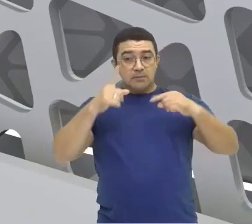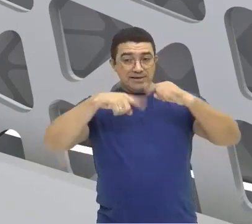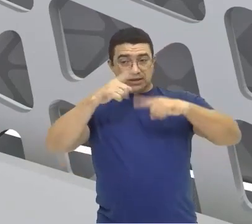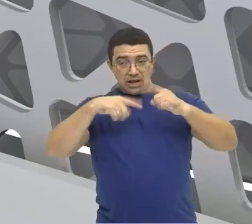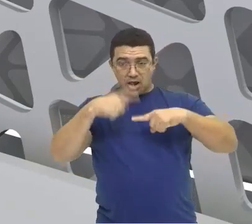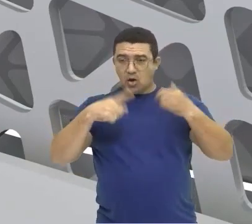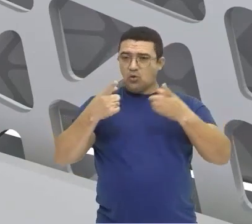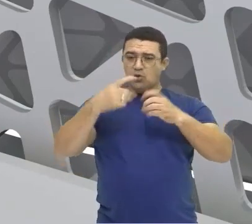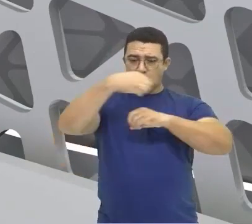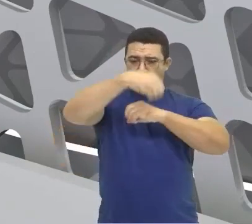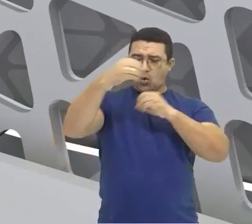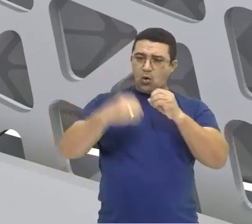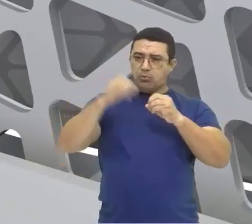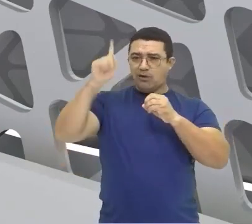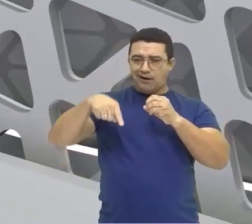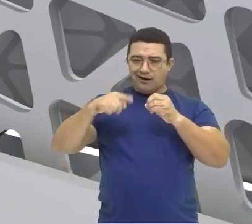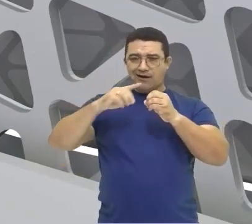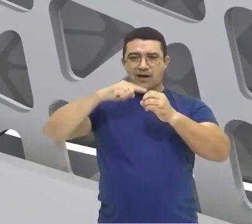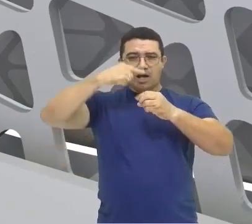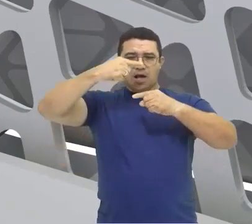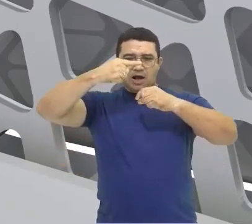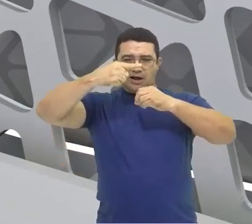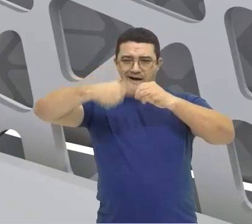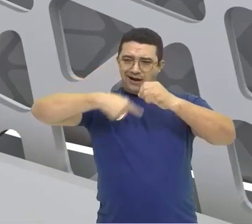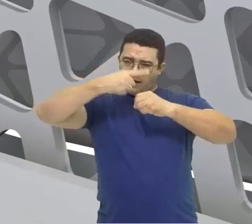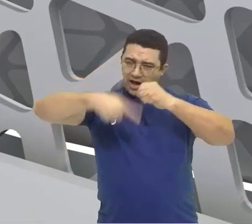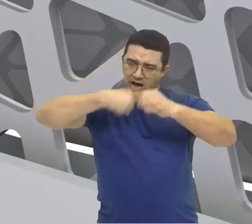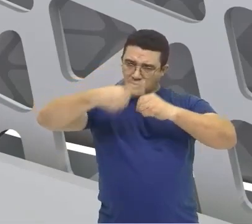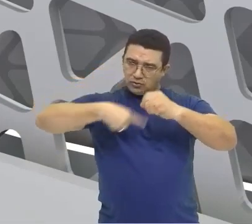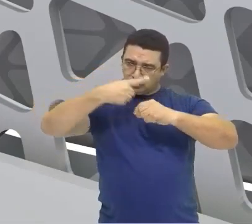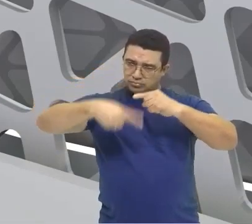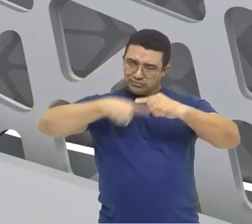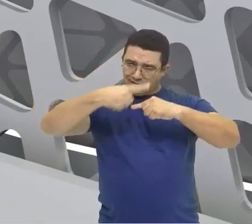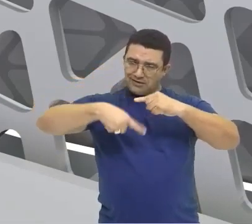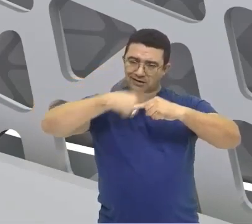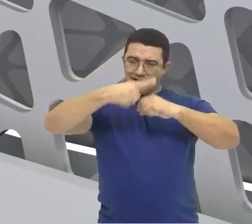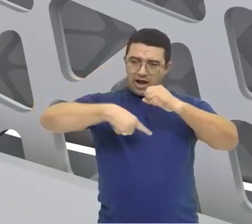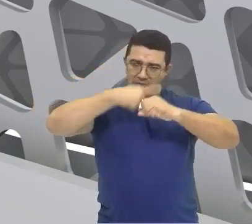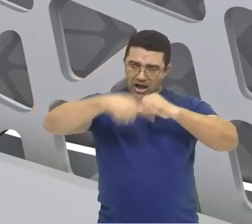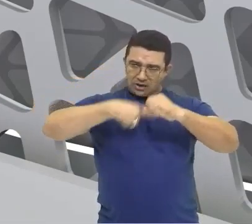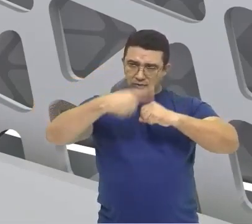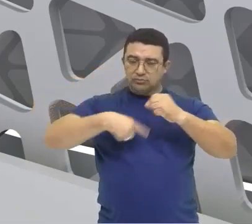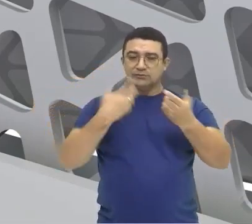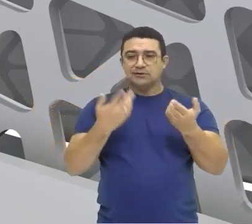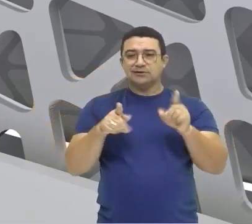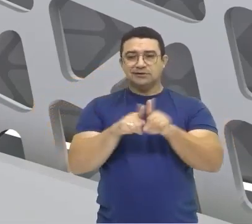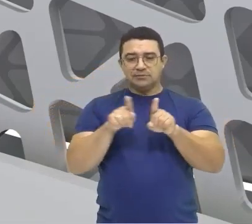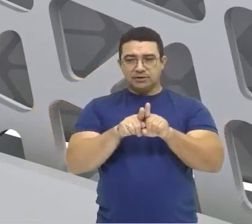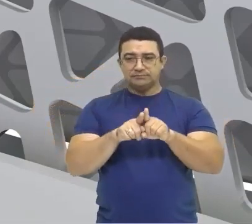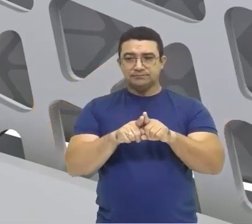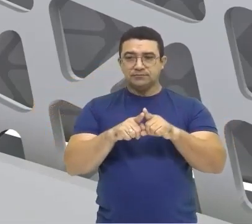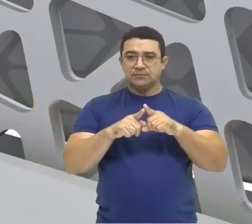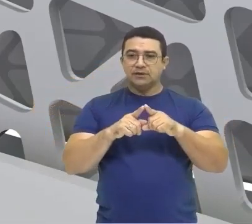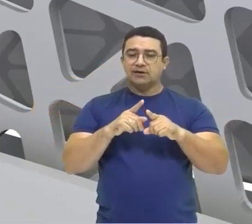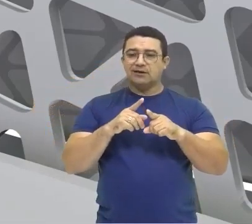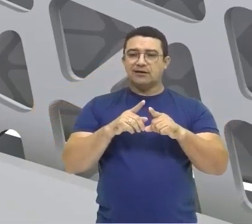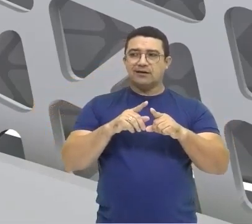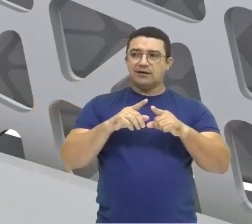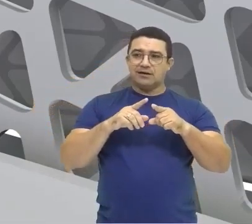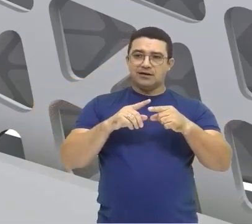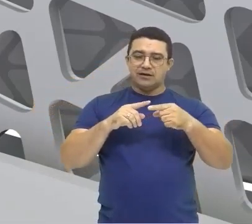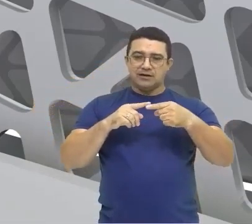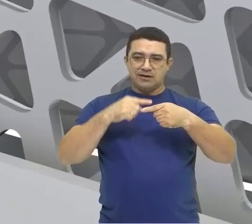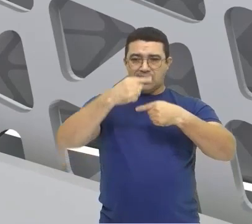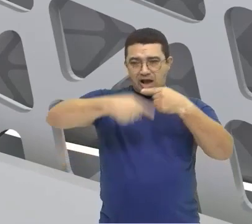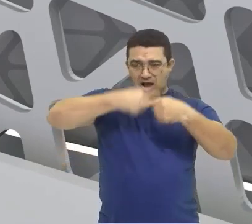formado por átomos, que formam moléculas, e essas moléculas aí estão muito agitadas, né? Os átomos estão se movimentando